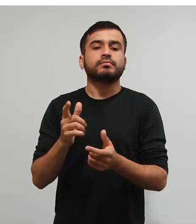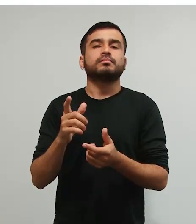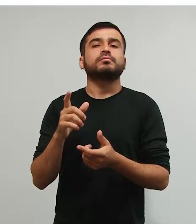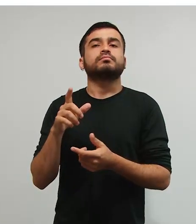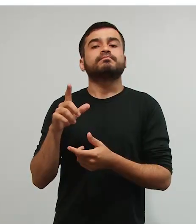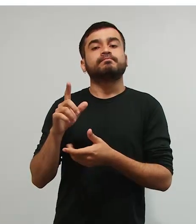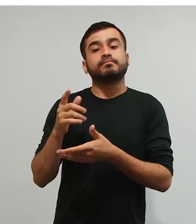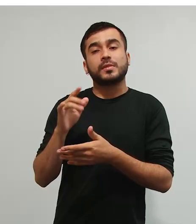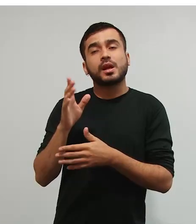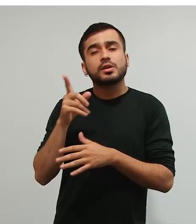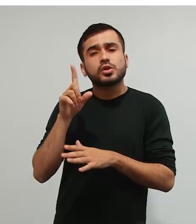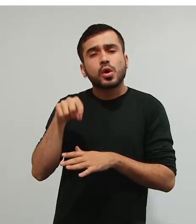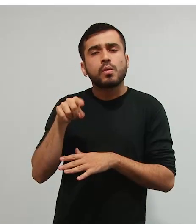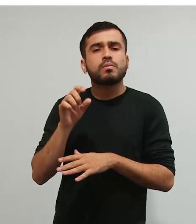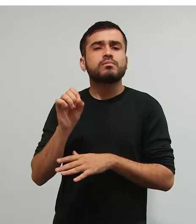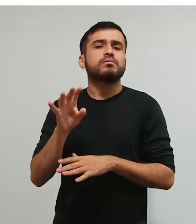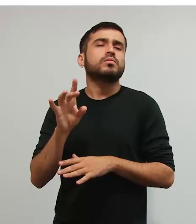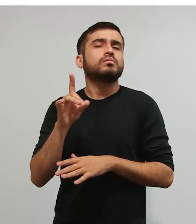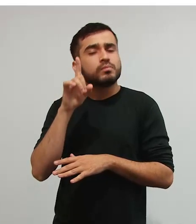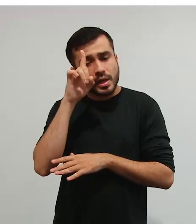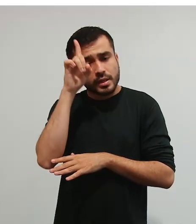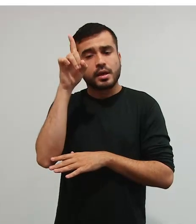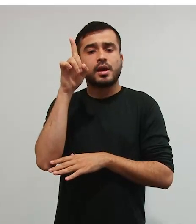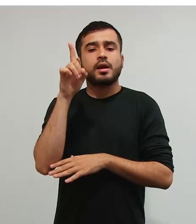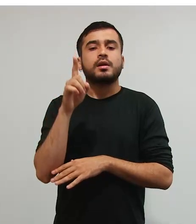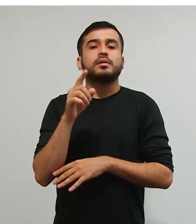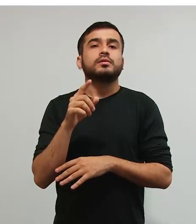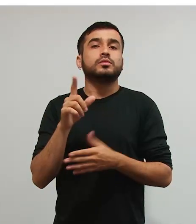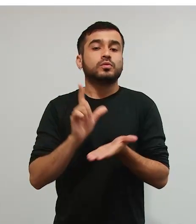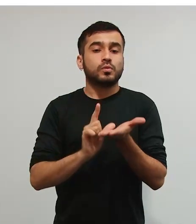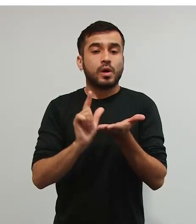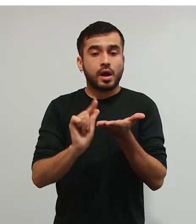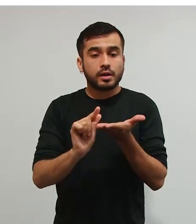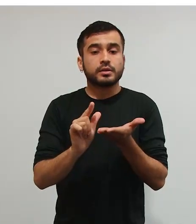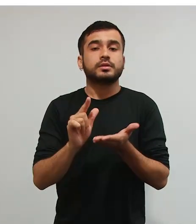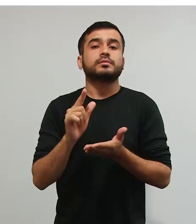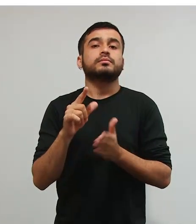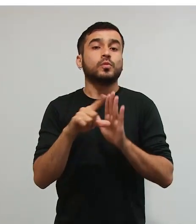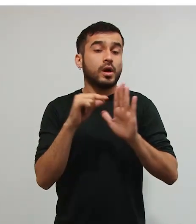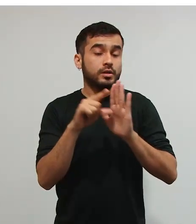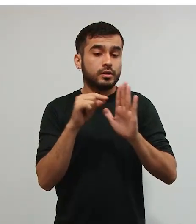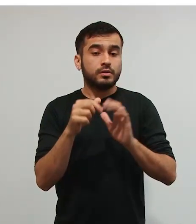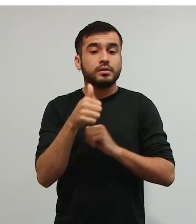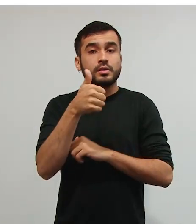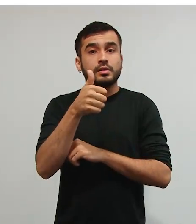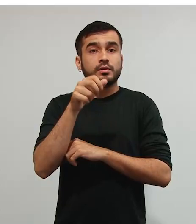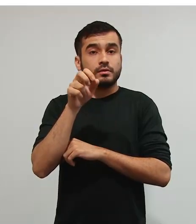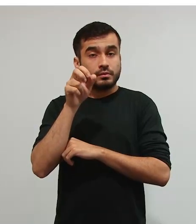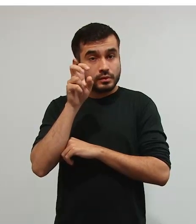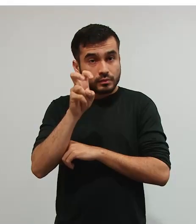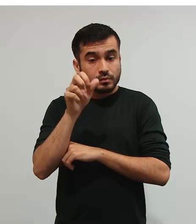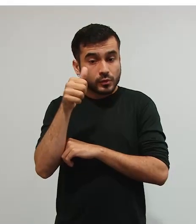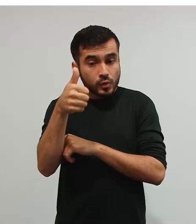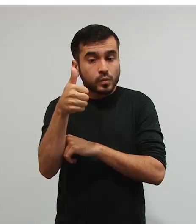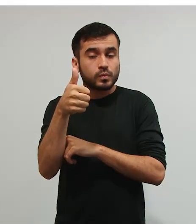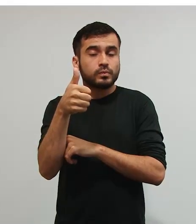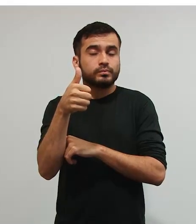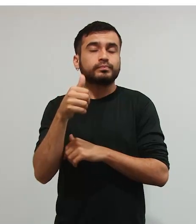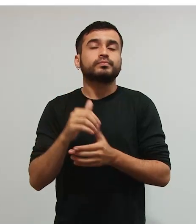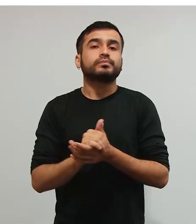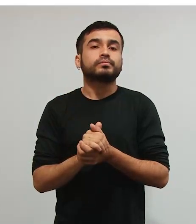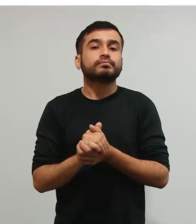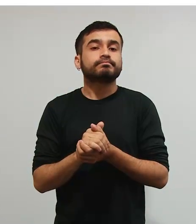tributário. Então, é uma hipótese que está lá no 151.3 do CTN. Tá, qual que